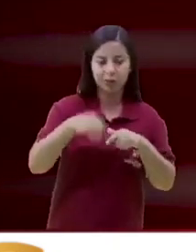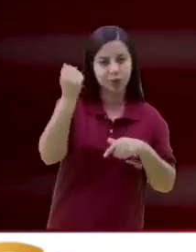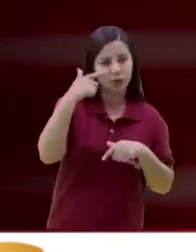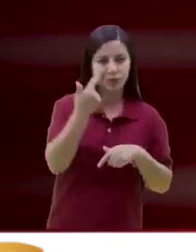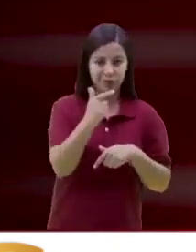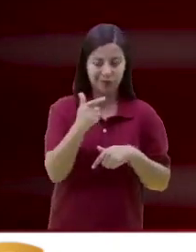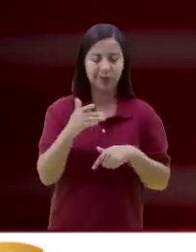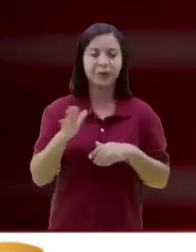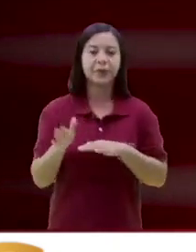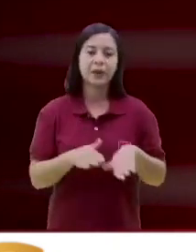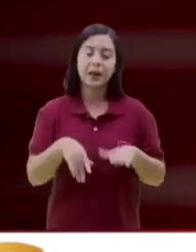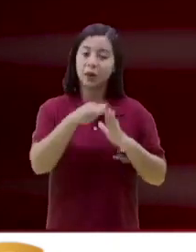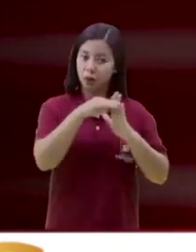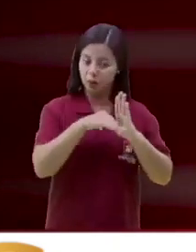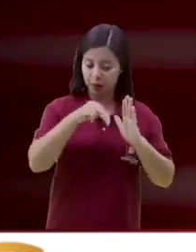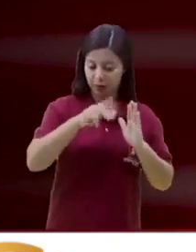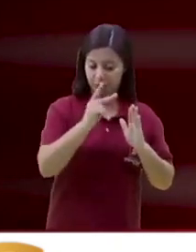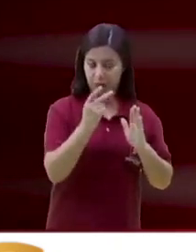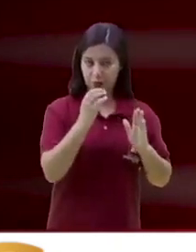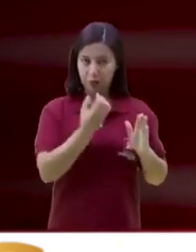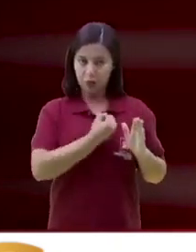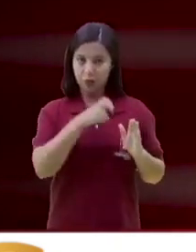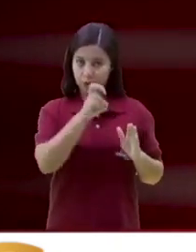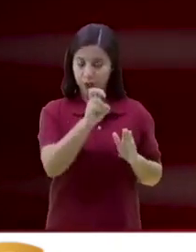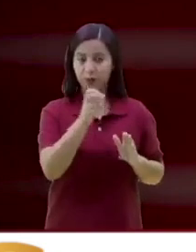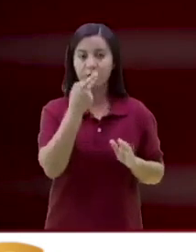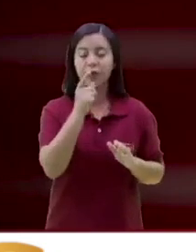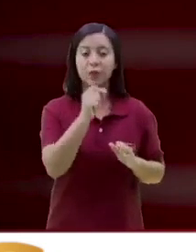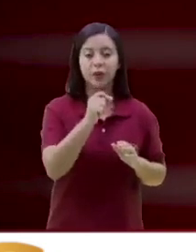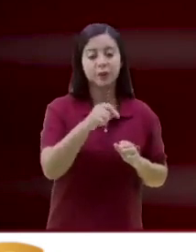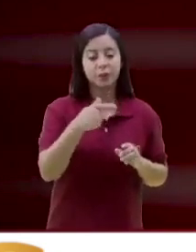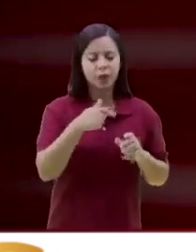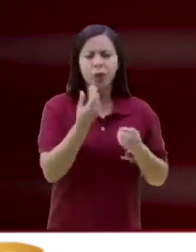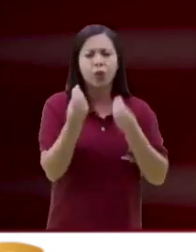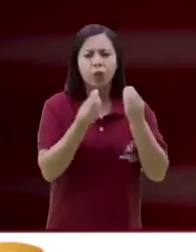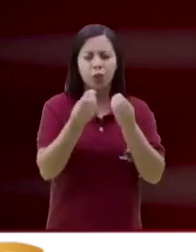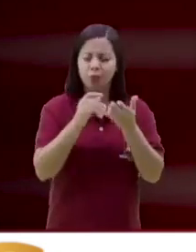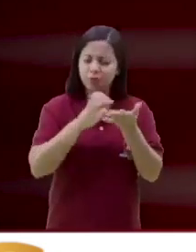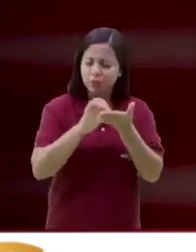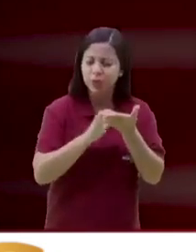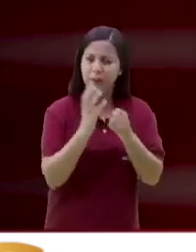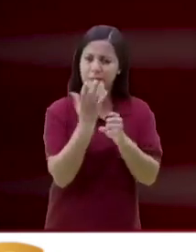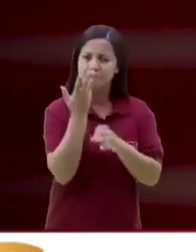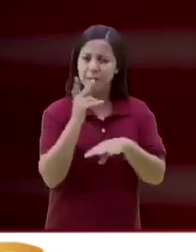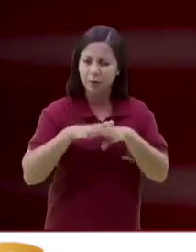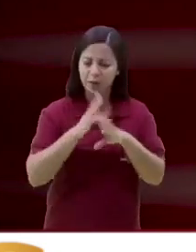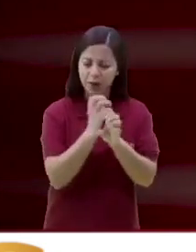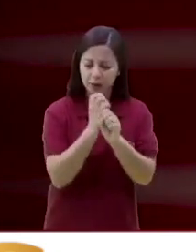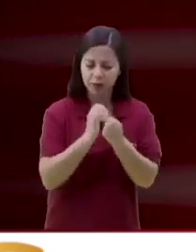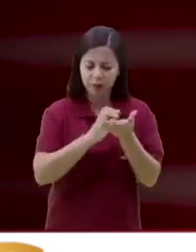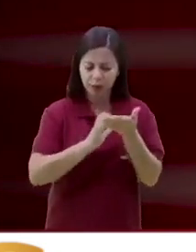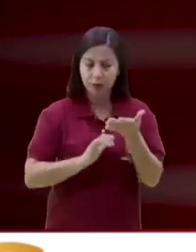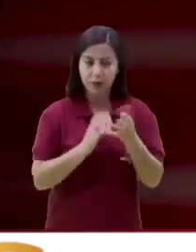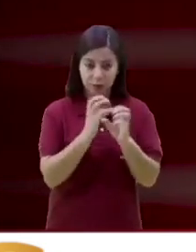NR15 fala da equação, né, que eu vou usar matemática para avaliar a exposição ocupacional